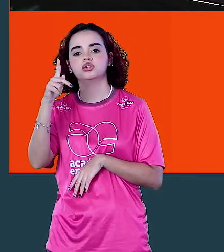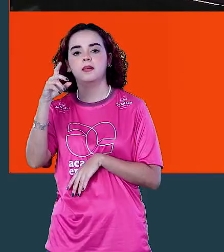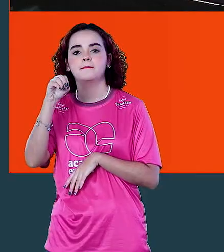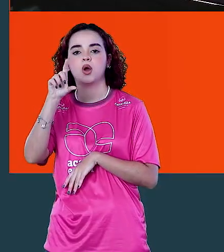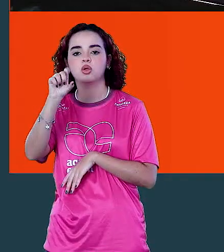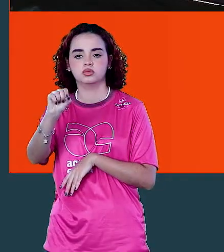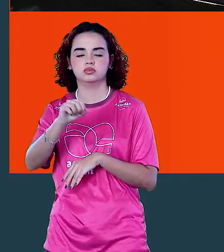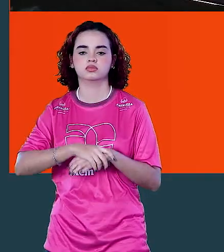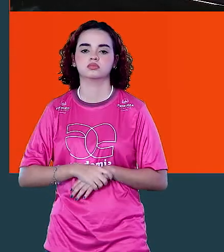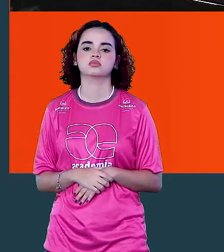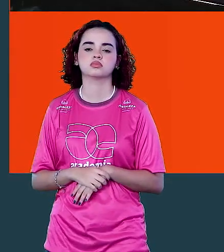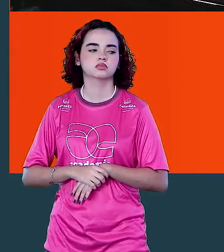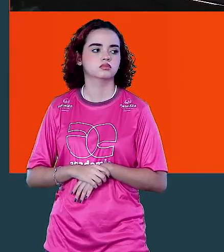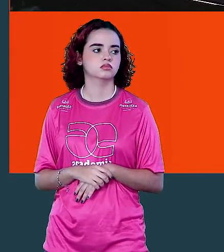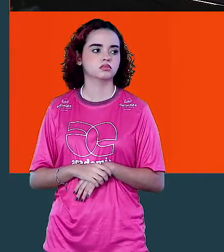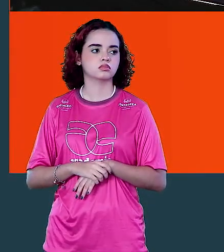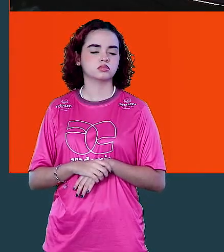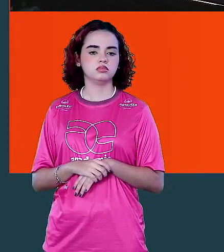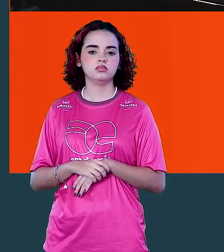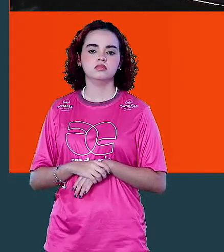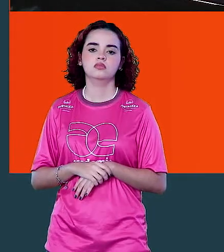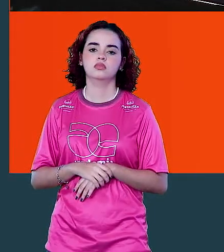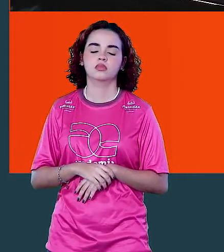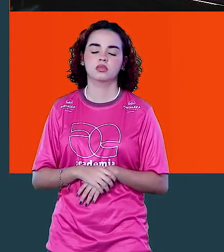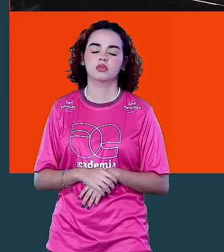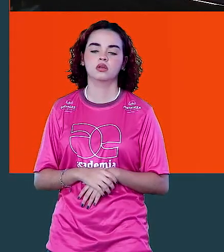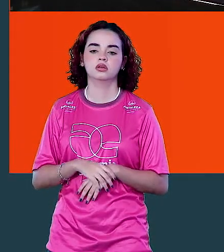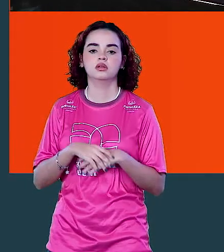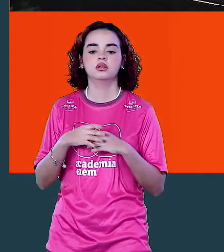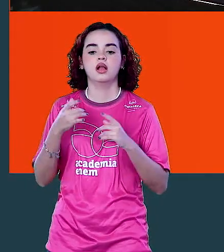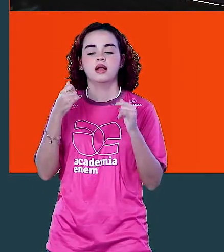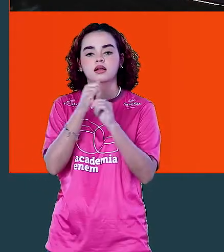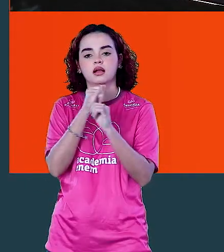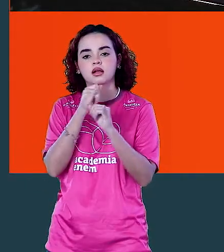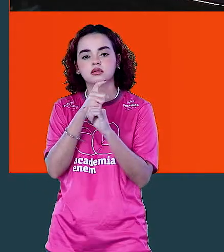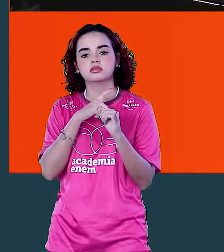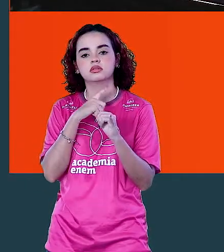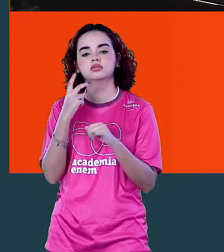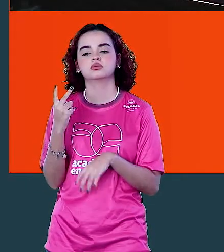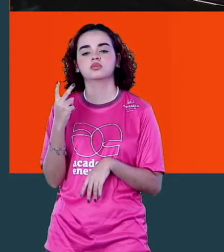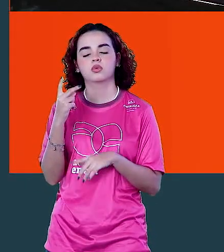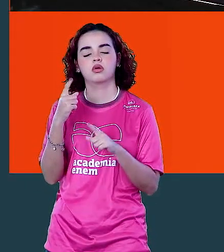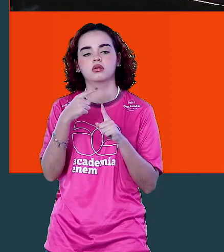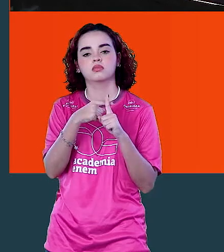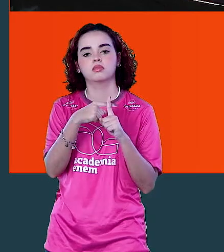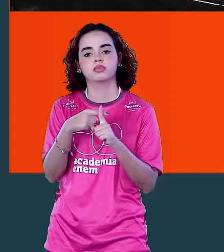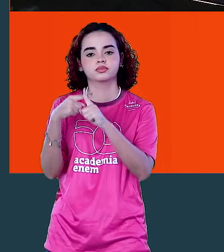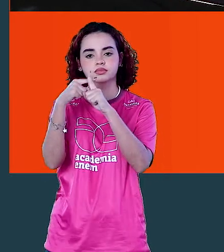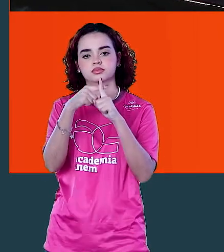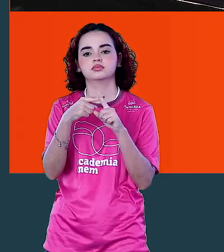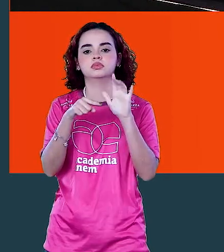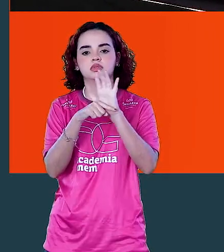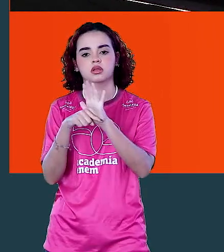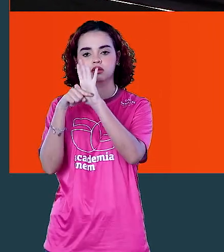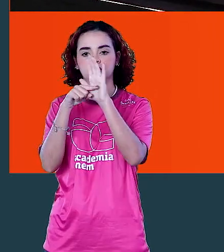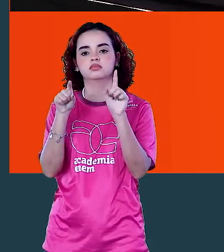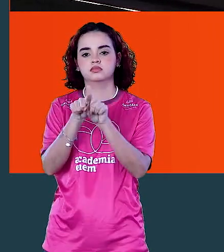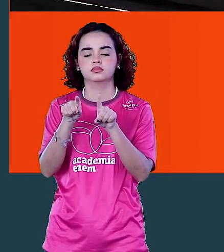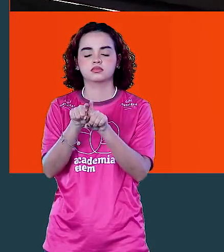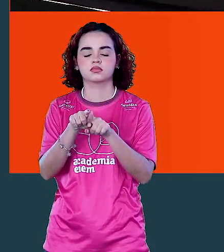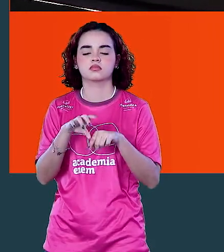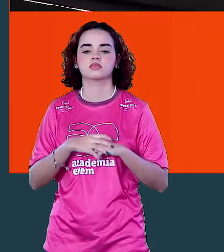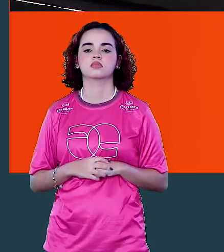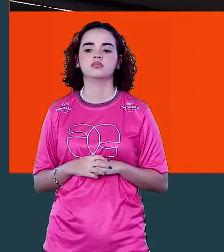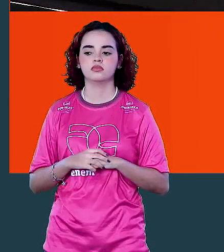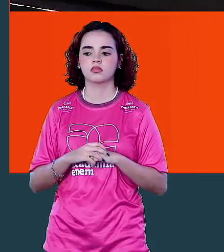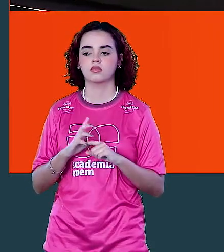Quais são as cargas que a gente tem? Positiva e negativa. Só que é um dipolo, qual é a outra palavra que está depois do